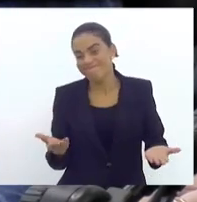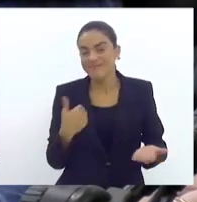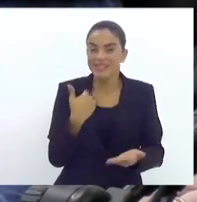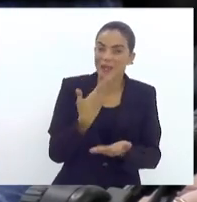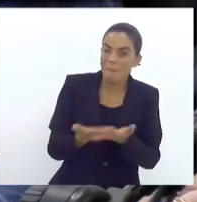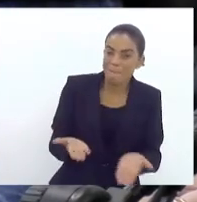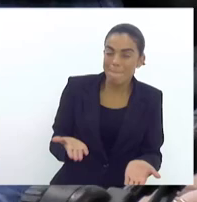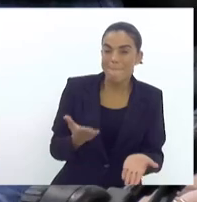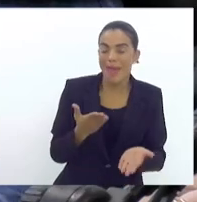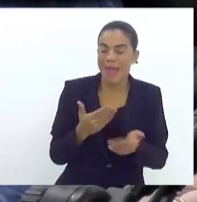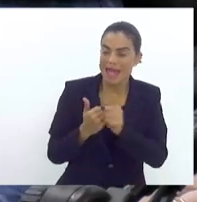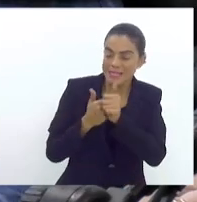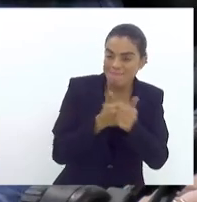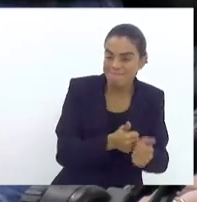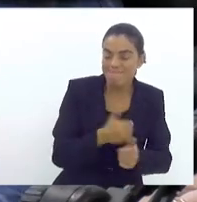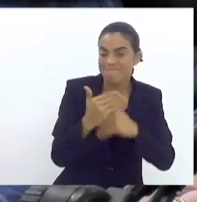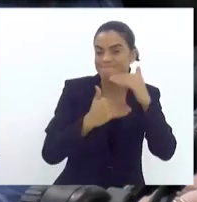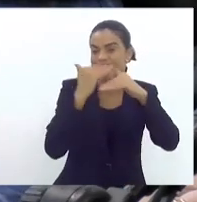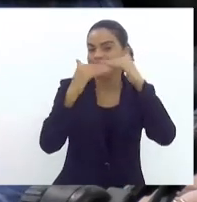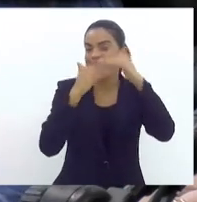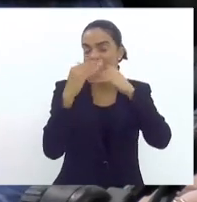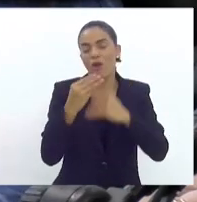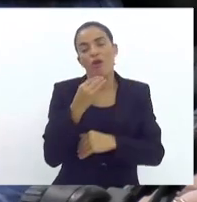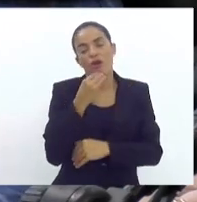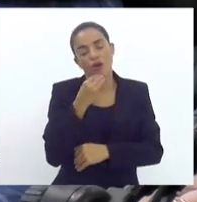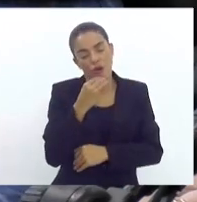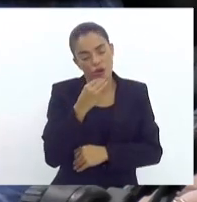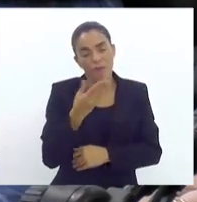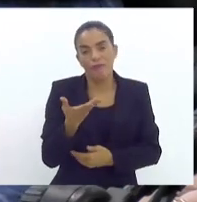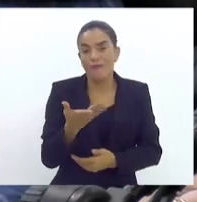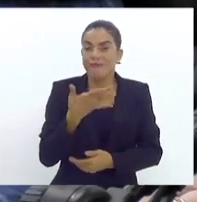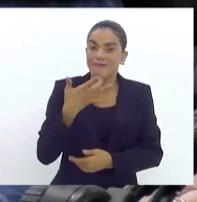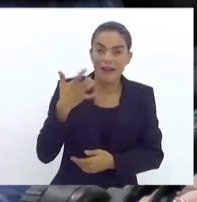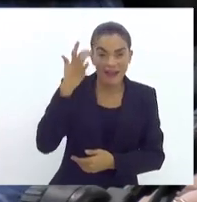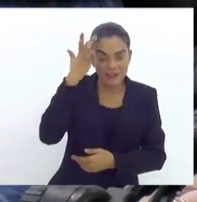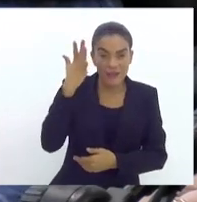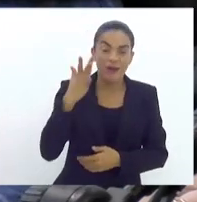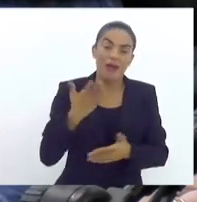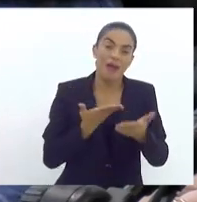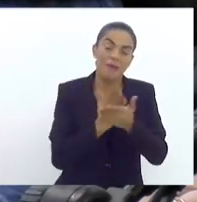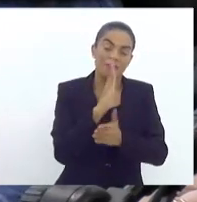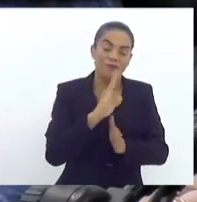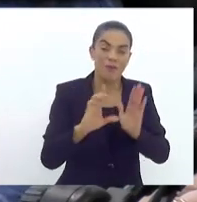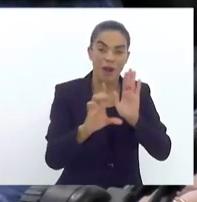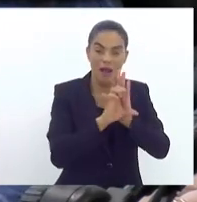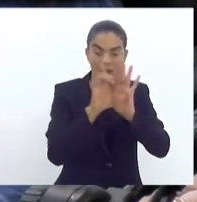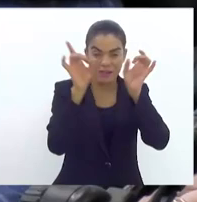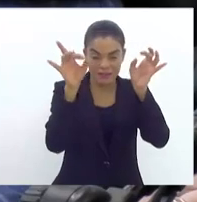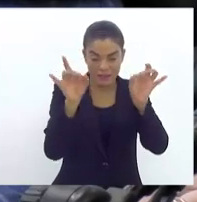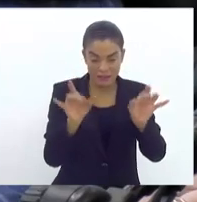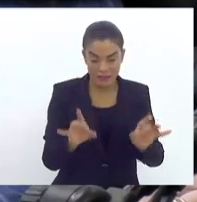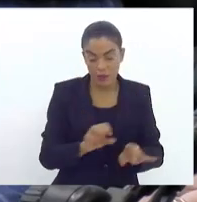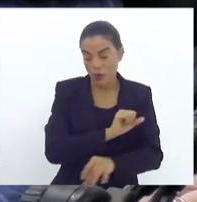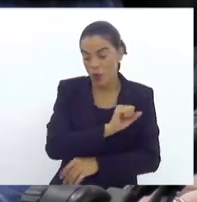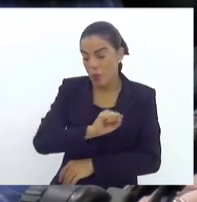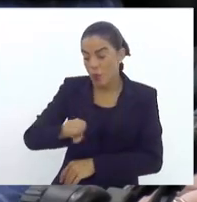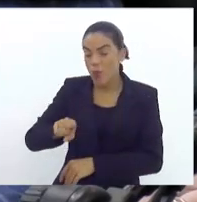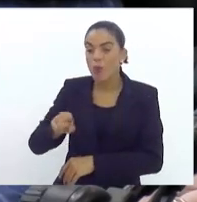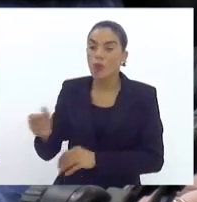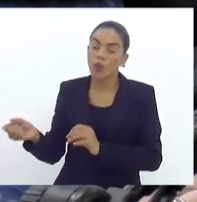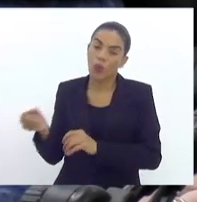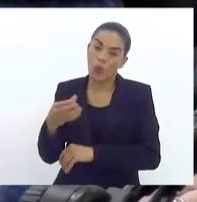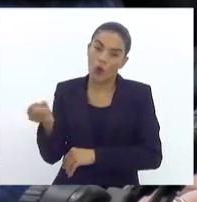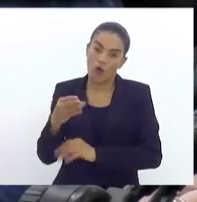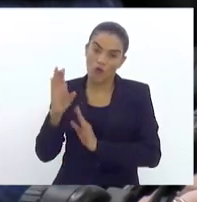essa sistematização então acho que é claro que é muito mais fácil aprovar uma lei especial do que um código novo mas